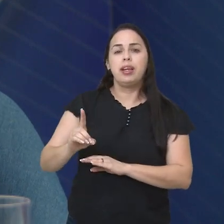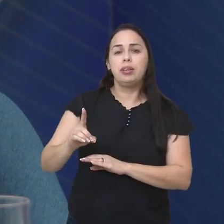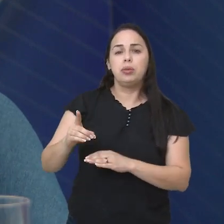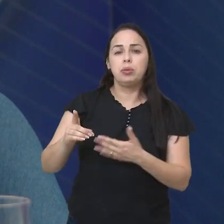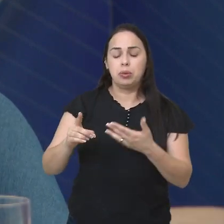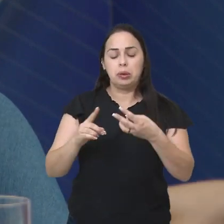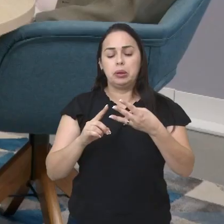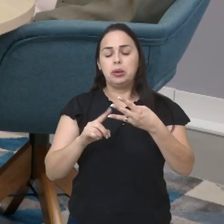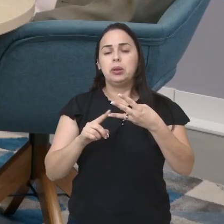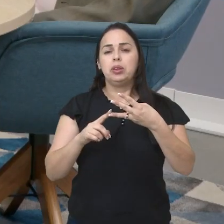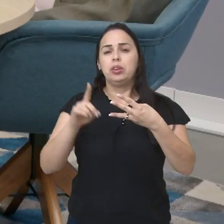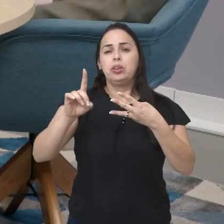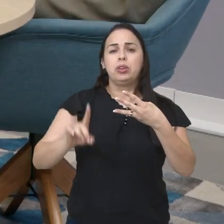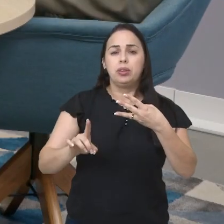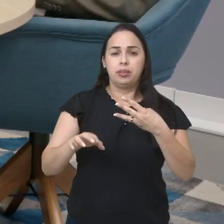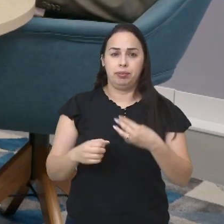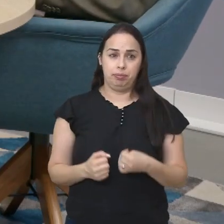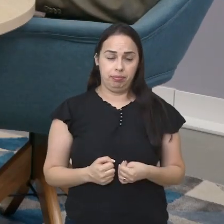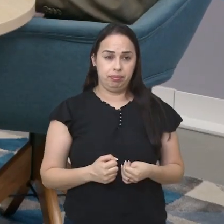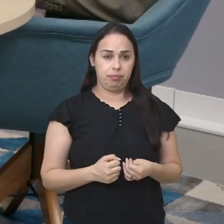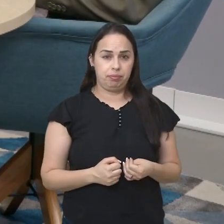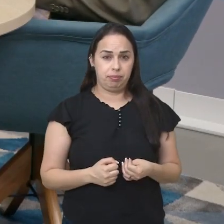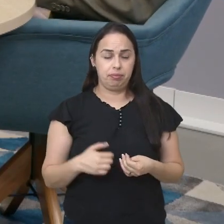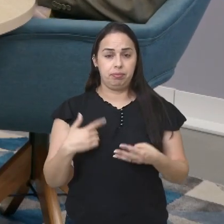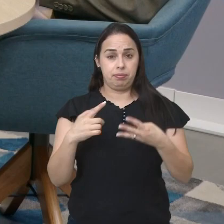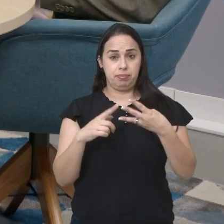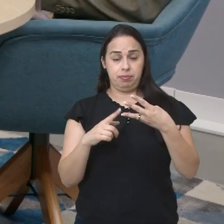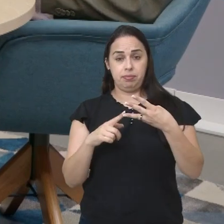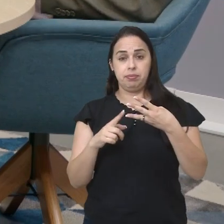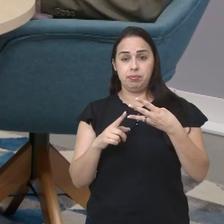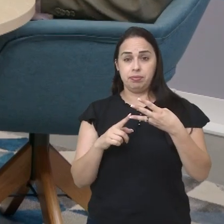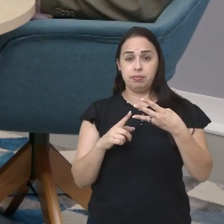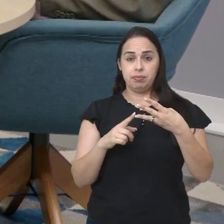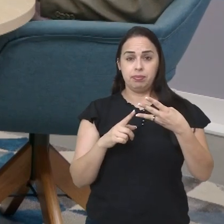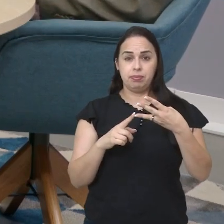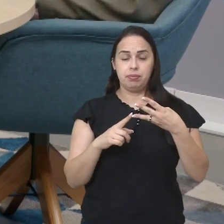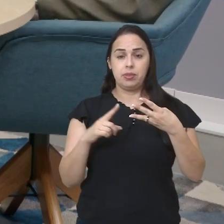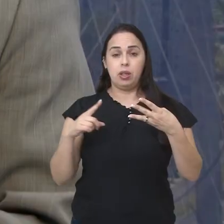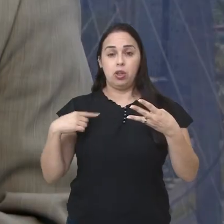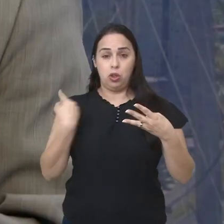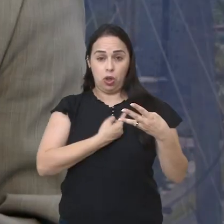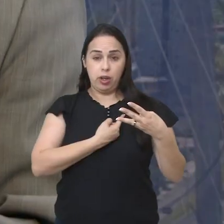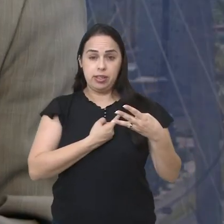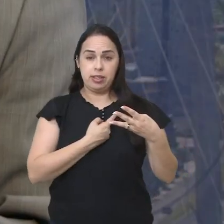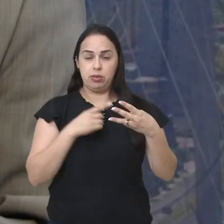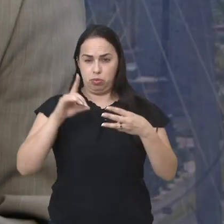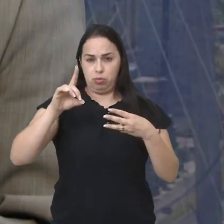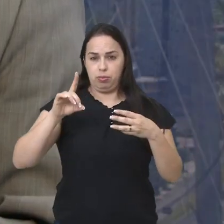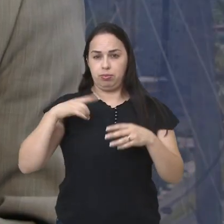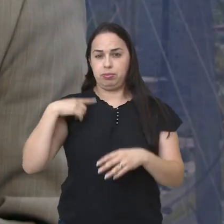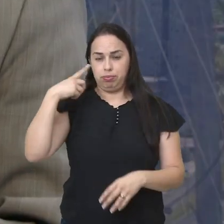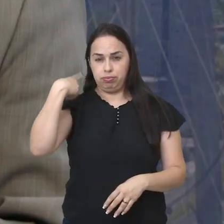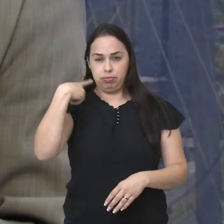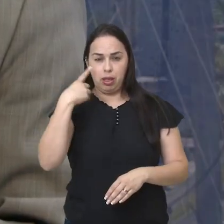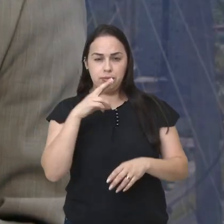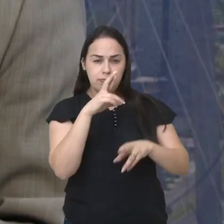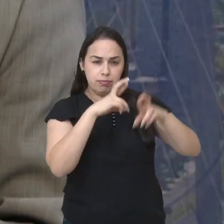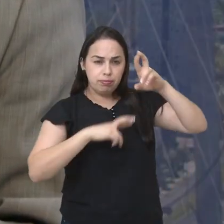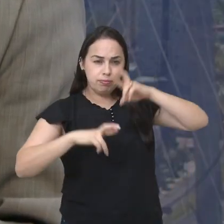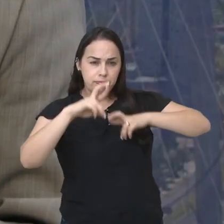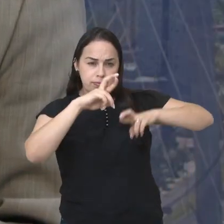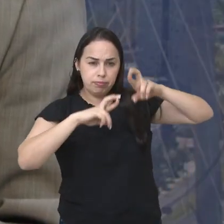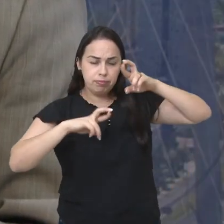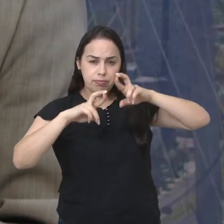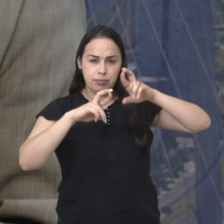setor. O direito ele vai trabalhar no terceiro setor como uma fiscalização, né? A gente submete aí para as